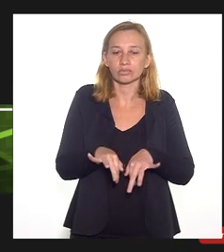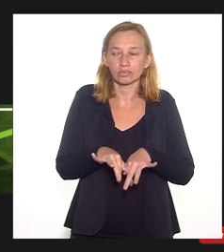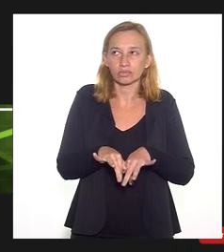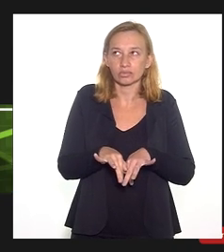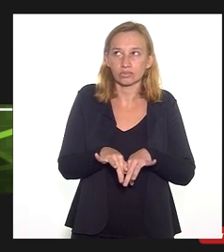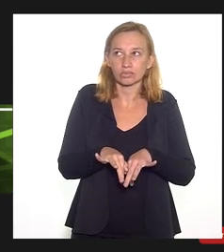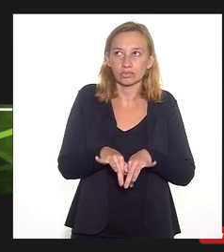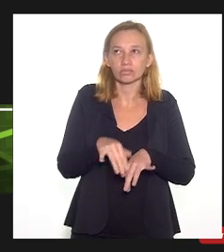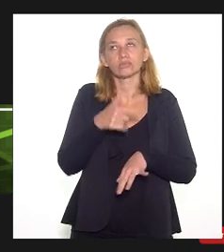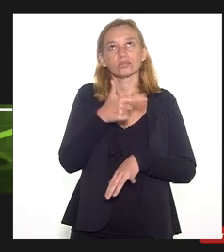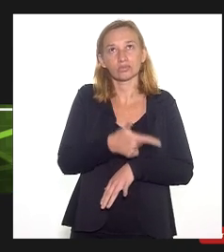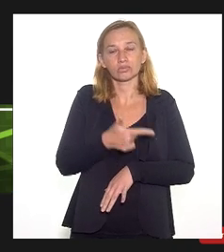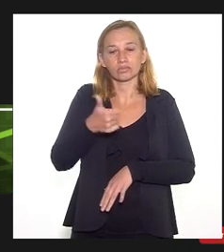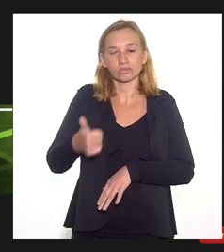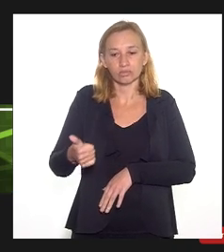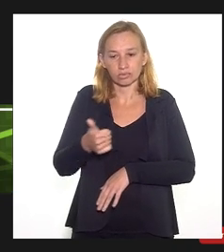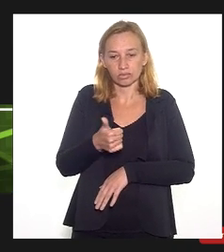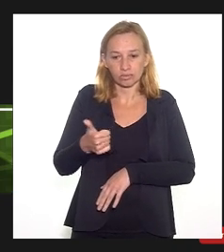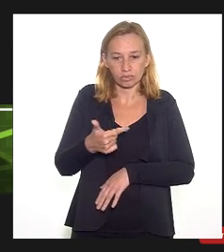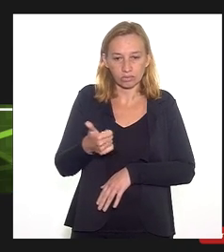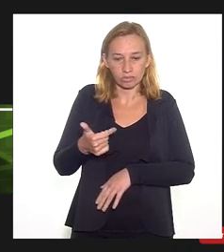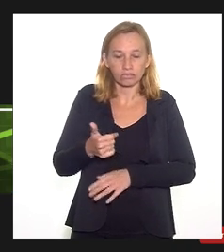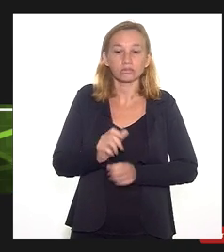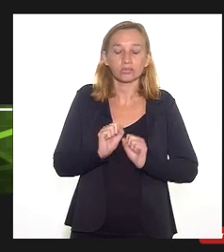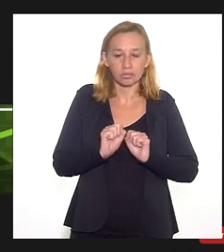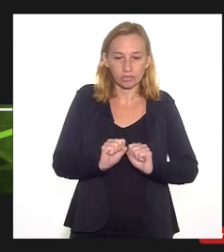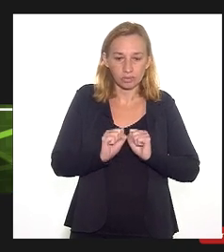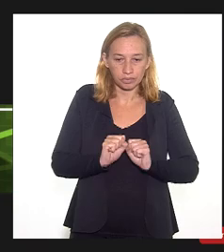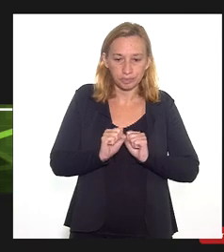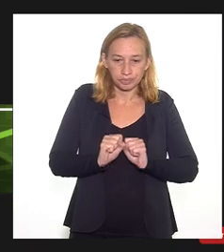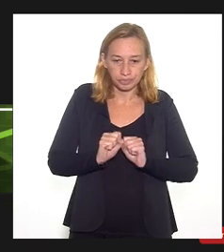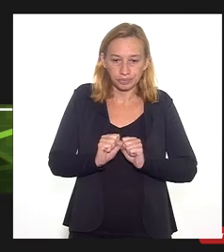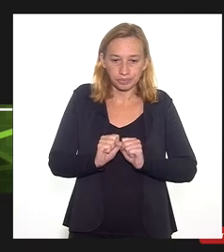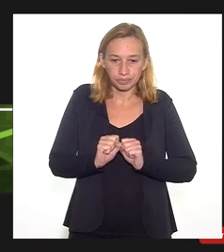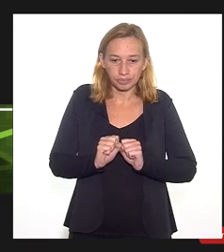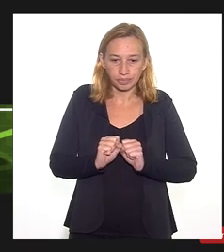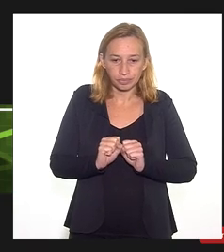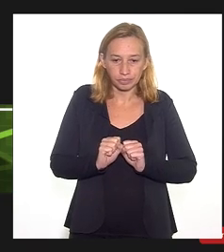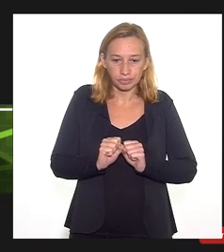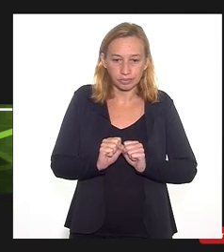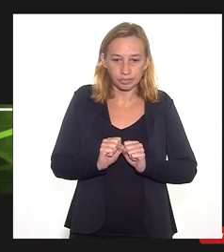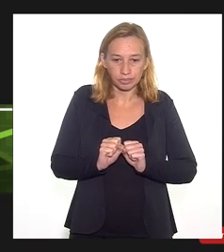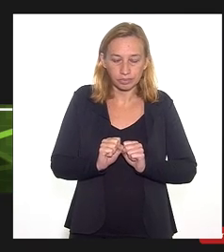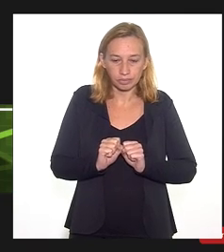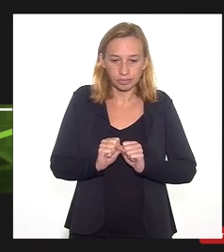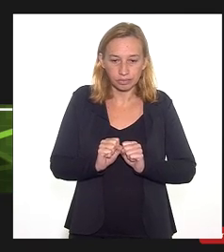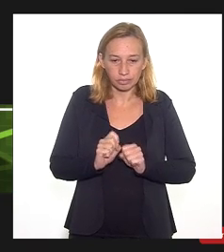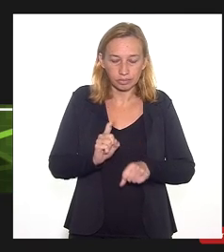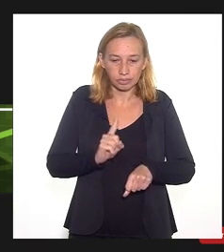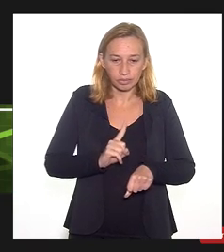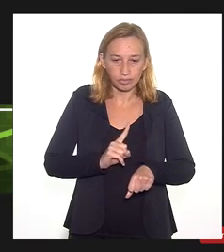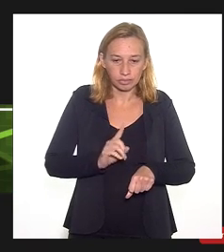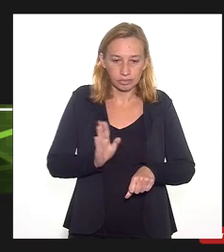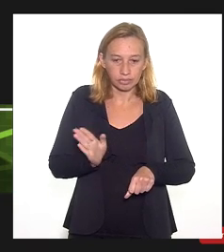2022 e podem pode até ser prorrogado